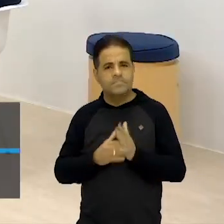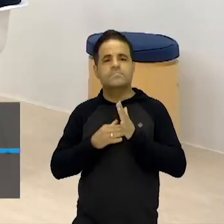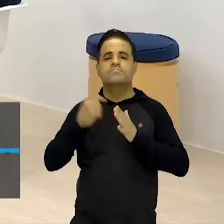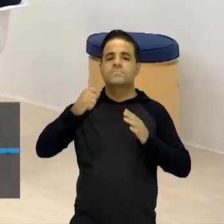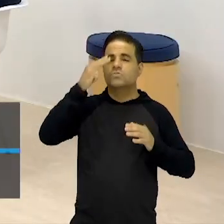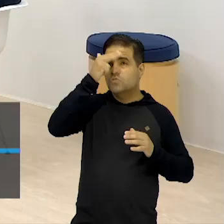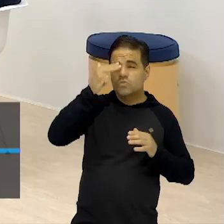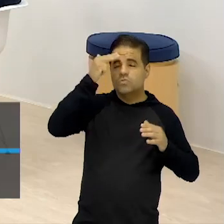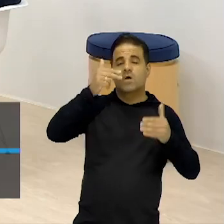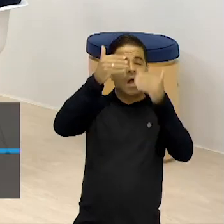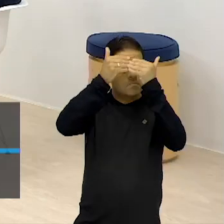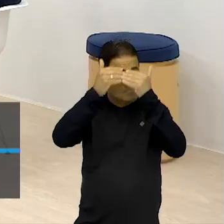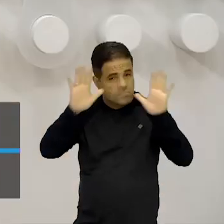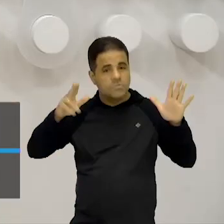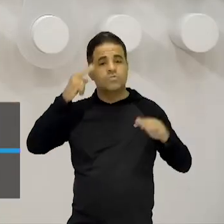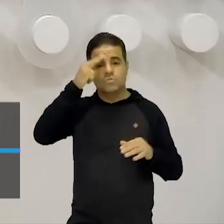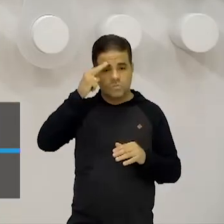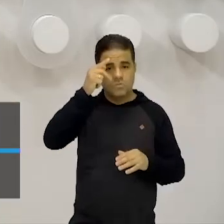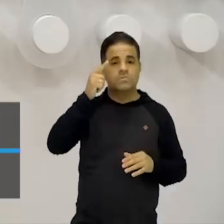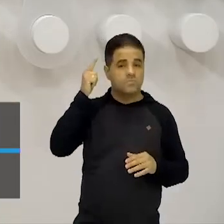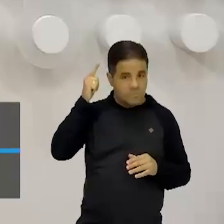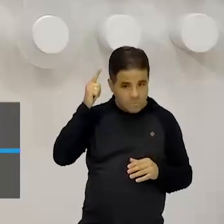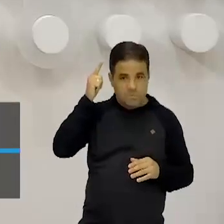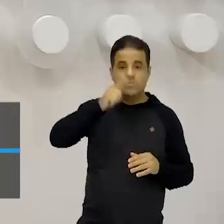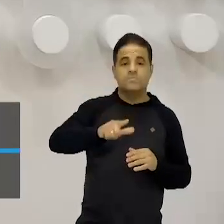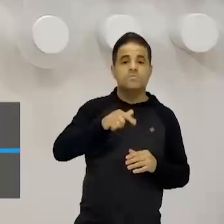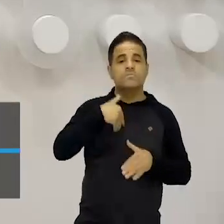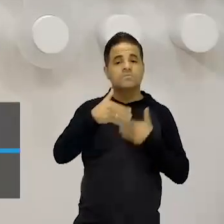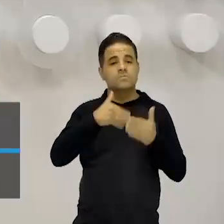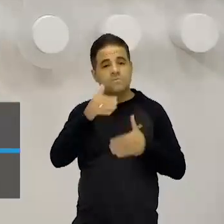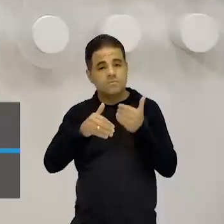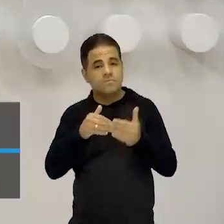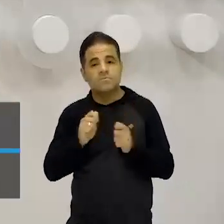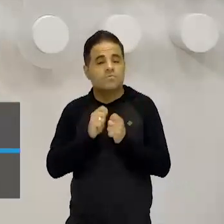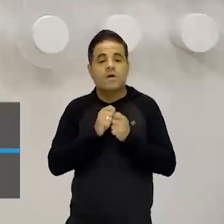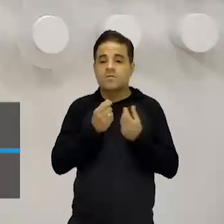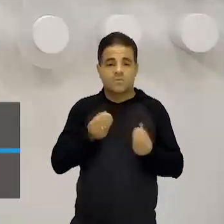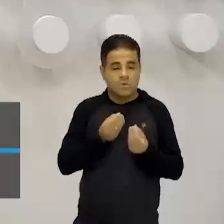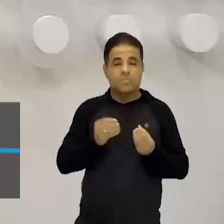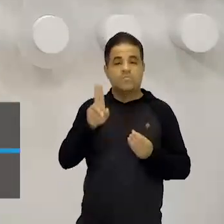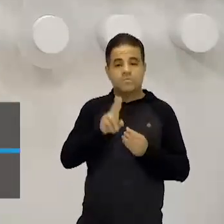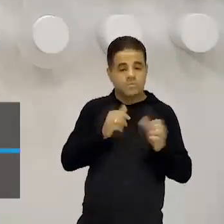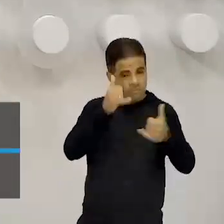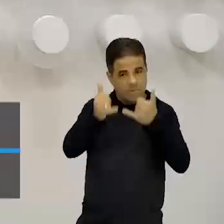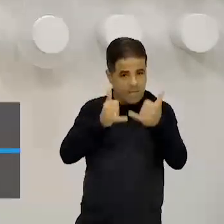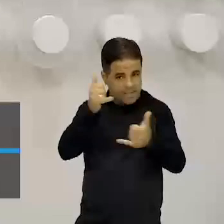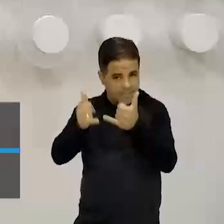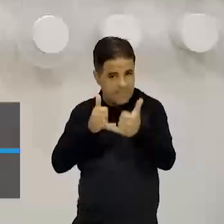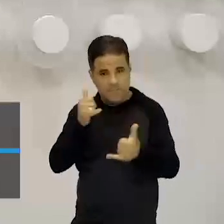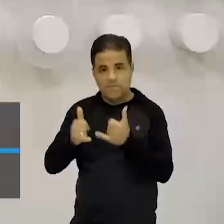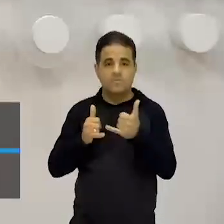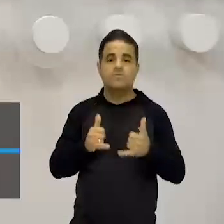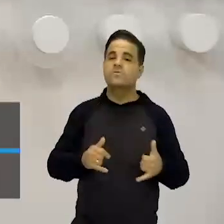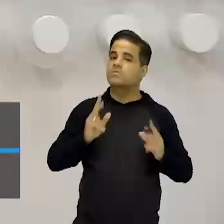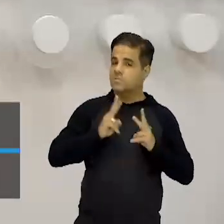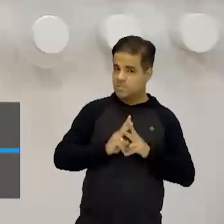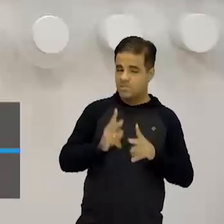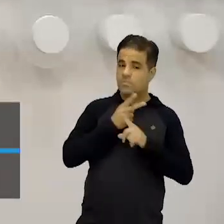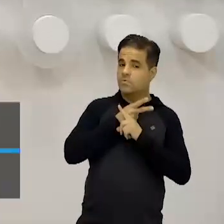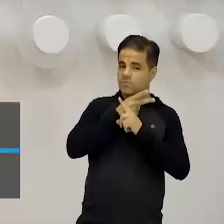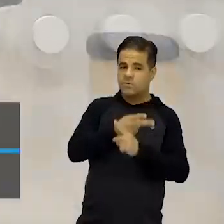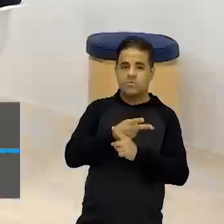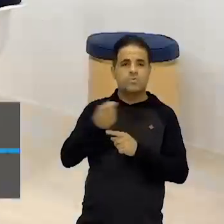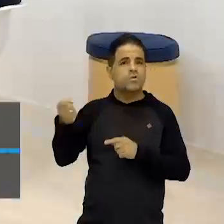preciso sonhar. E sonhando você conquista. Então, como que nós fazemos isso? Através de brincadeiras. Então, eu sempre